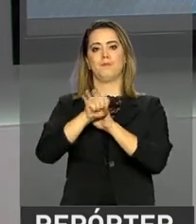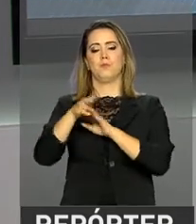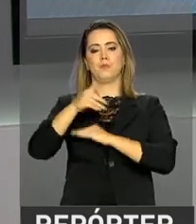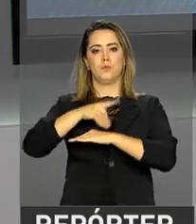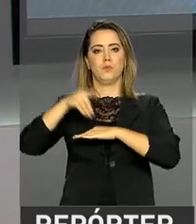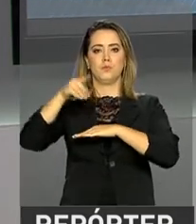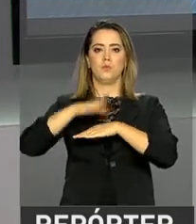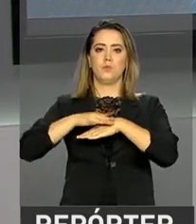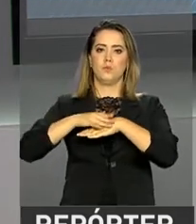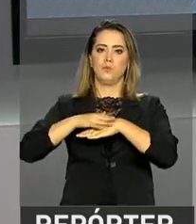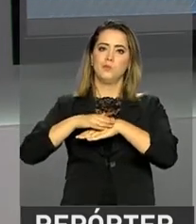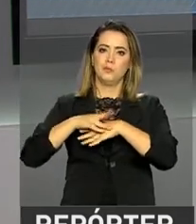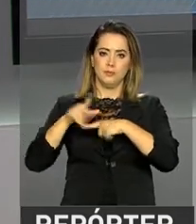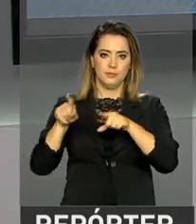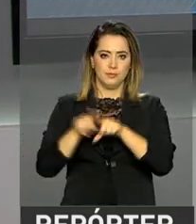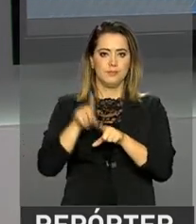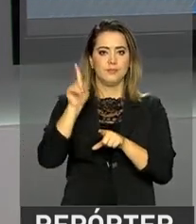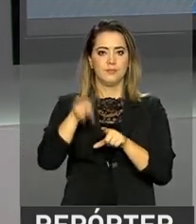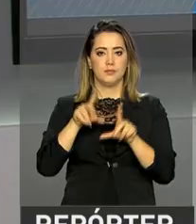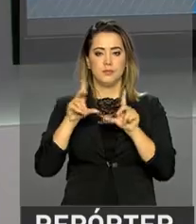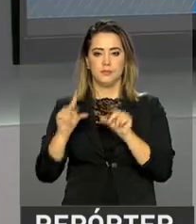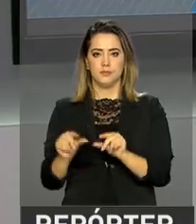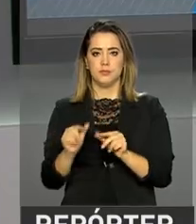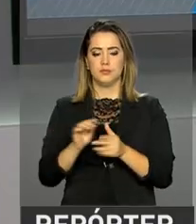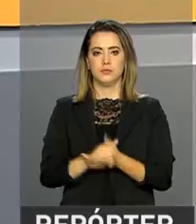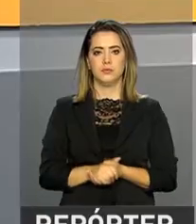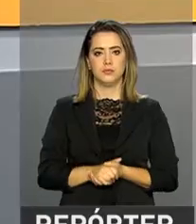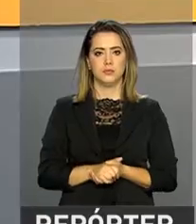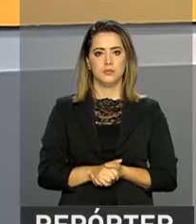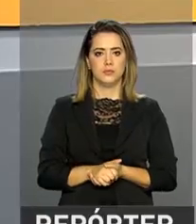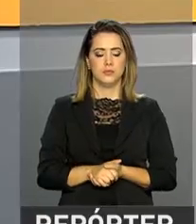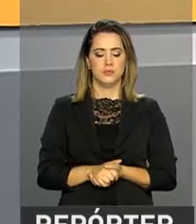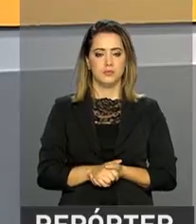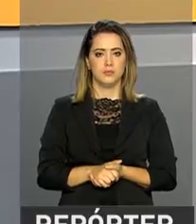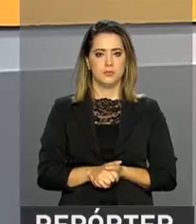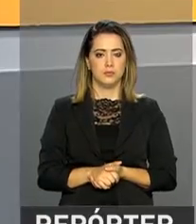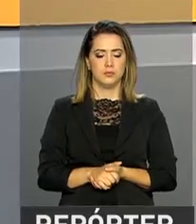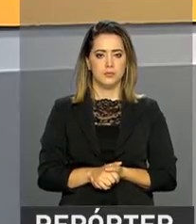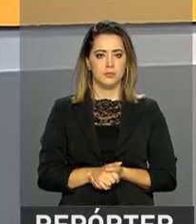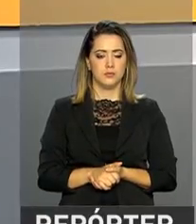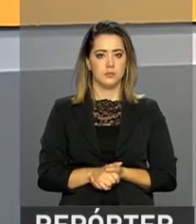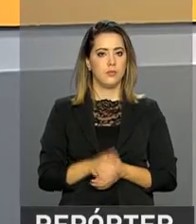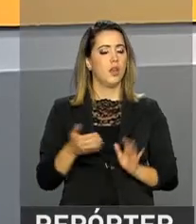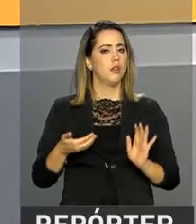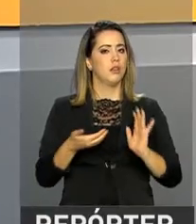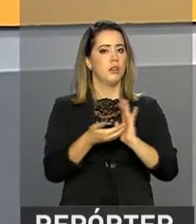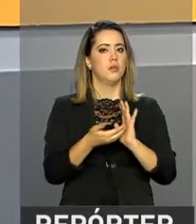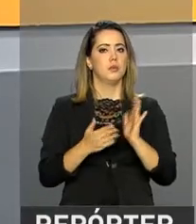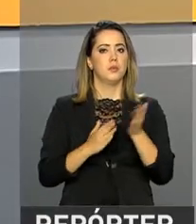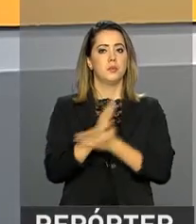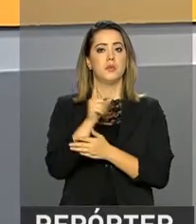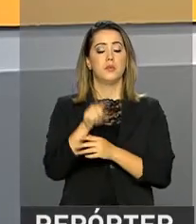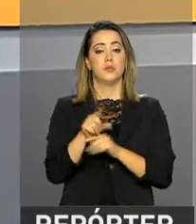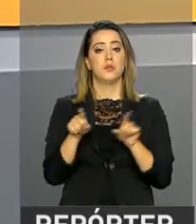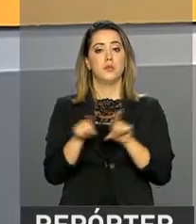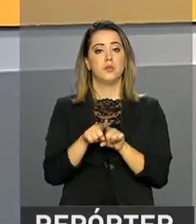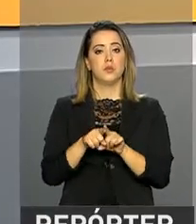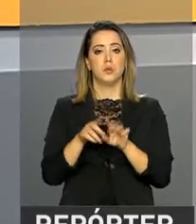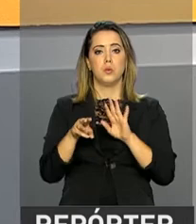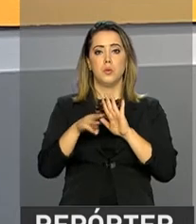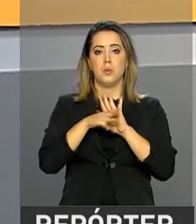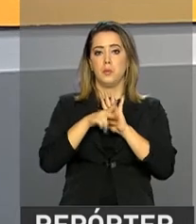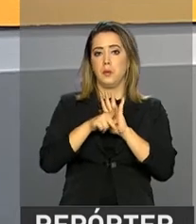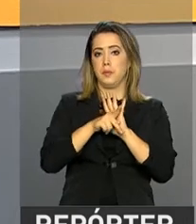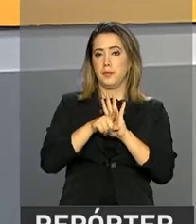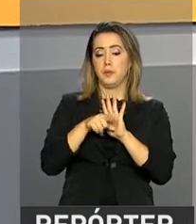as doenças transmitidas pelo mosquito é reduzido. A Câmara dos Deputados aprovou agora há pouco a medida provisória